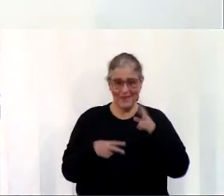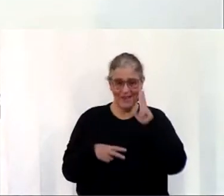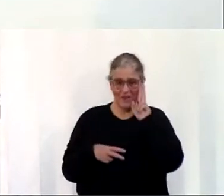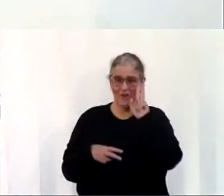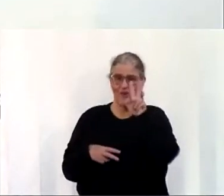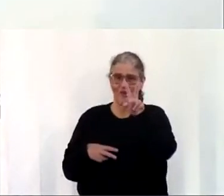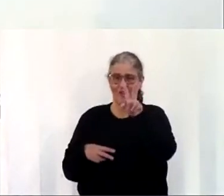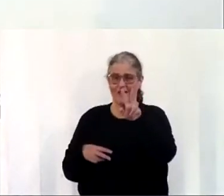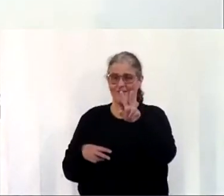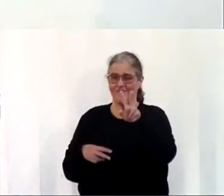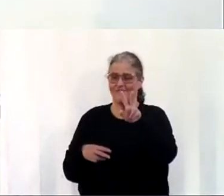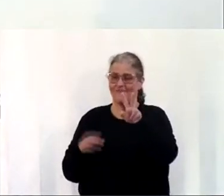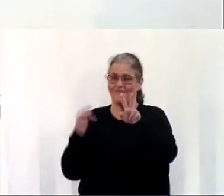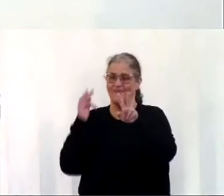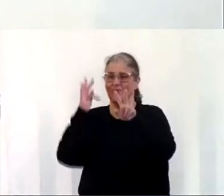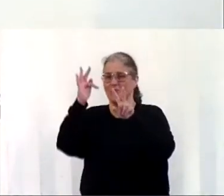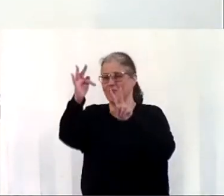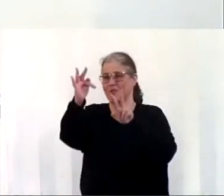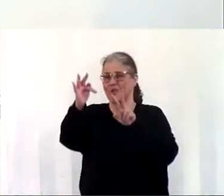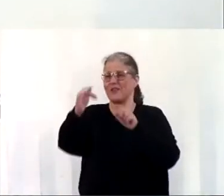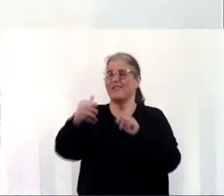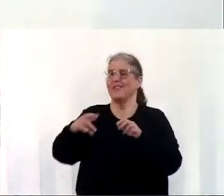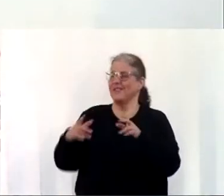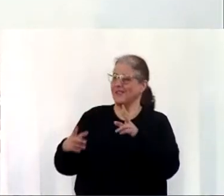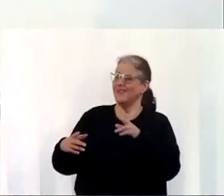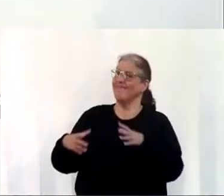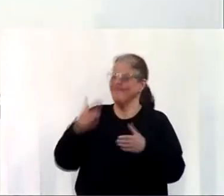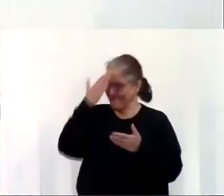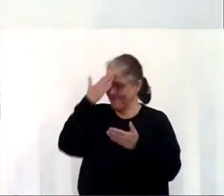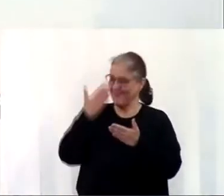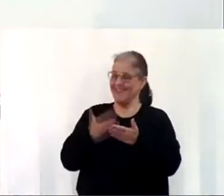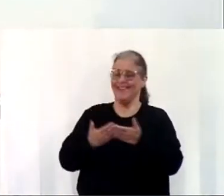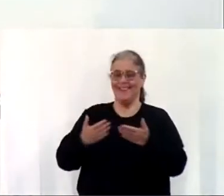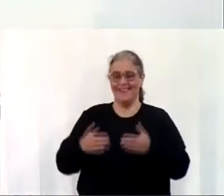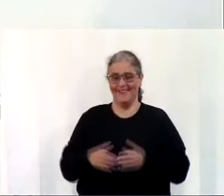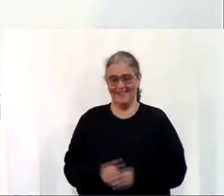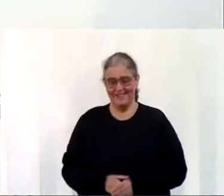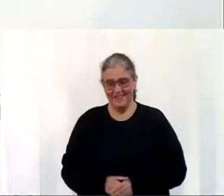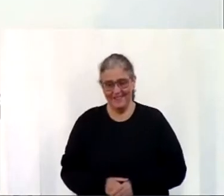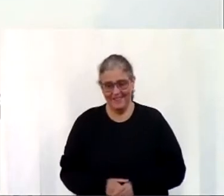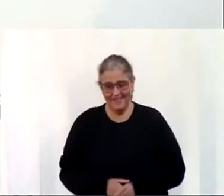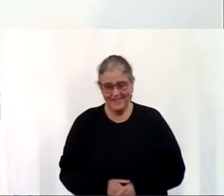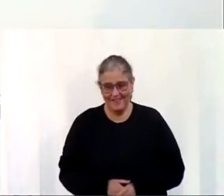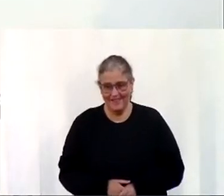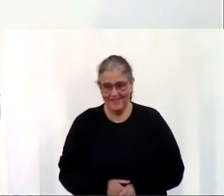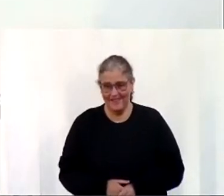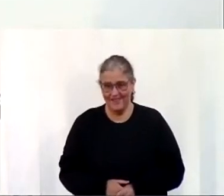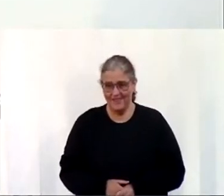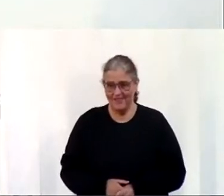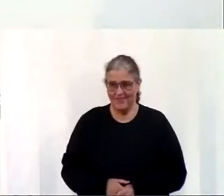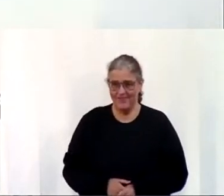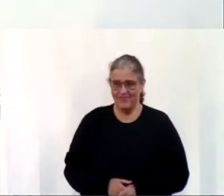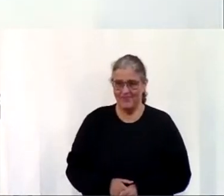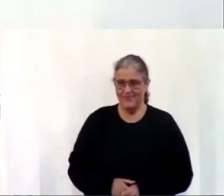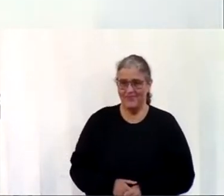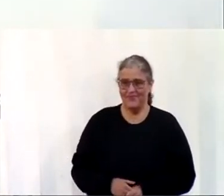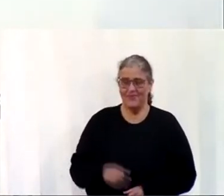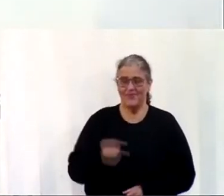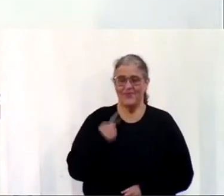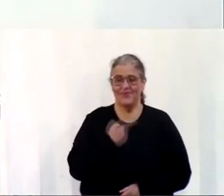frente e crê? Porque o que você crê está além do que seus olhos veem. Esse é o nosso voto.